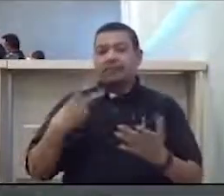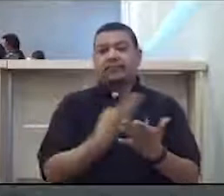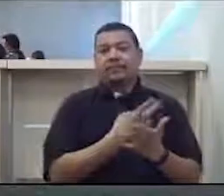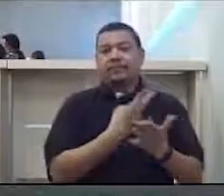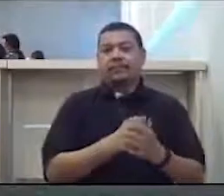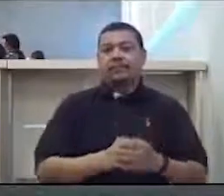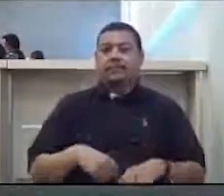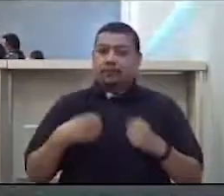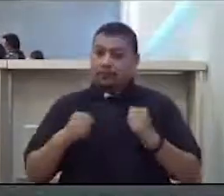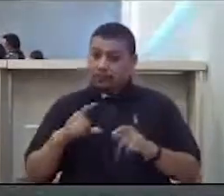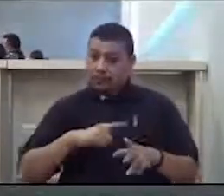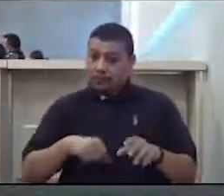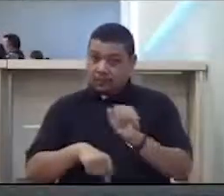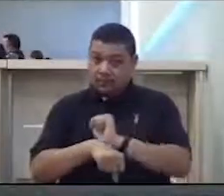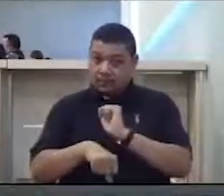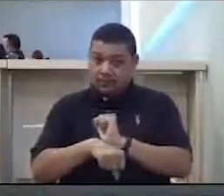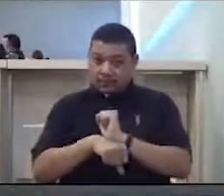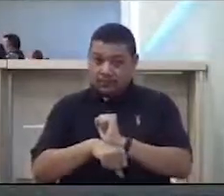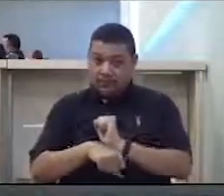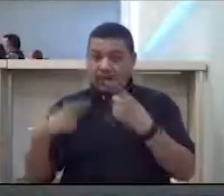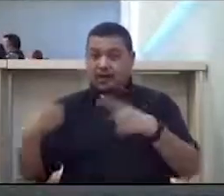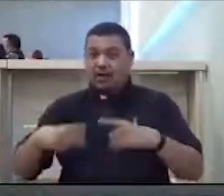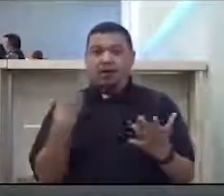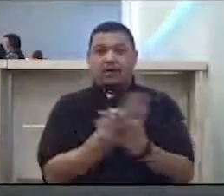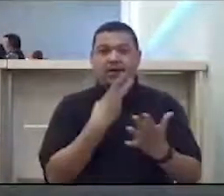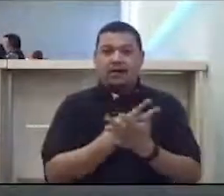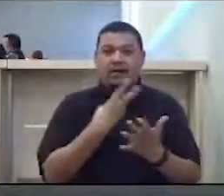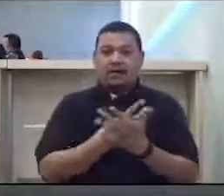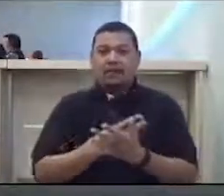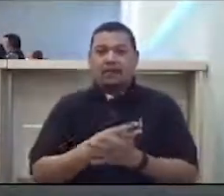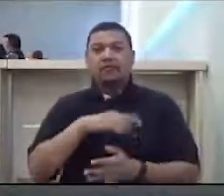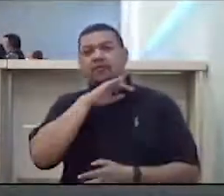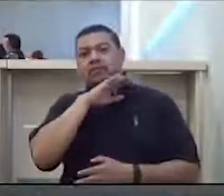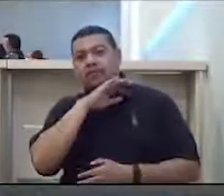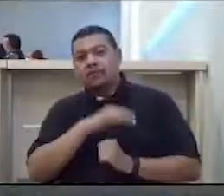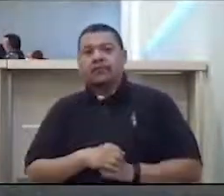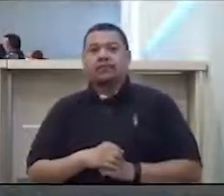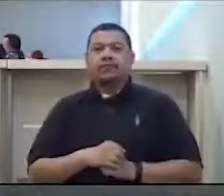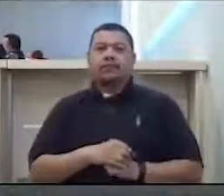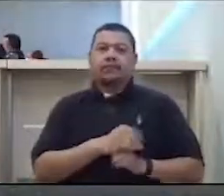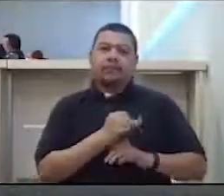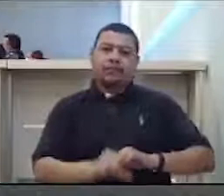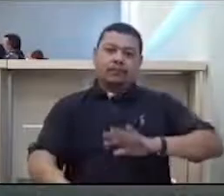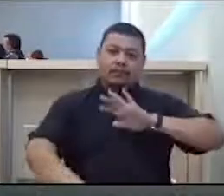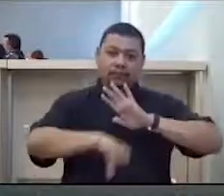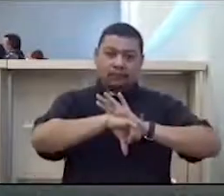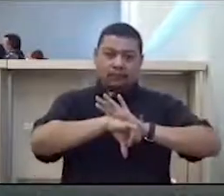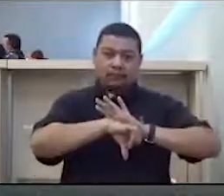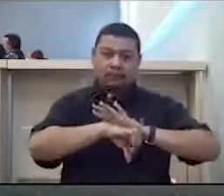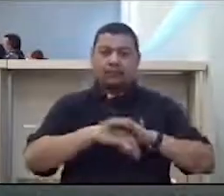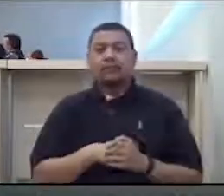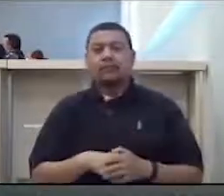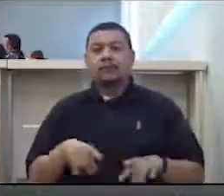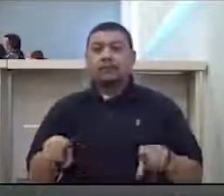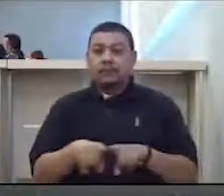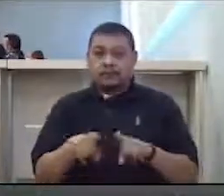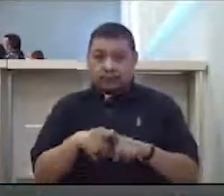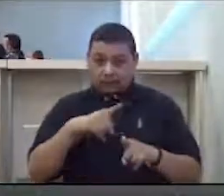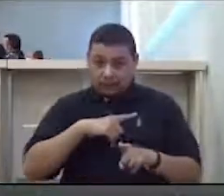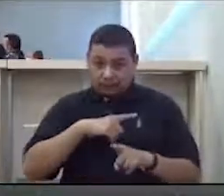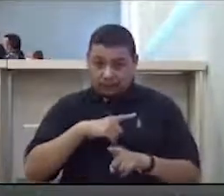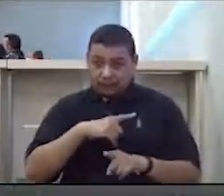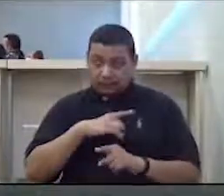parar com essa politicagem sem vergonha, bandida. E até não parar, até